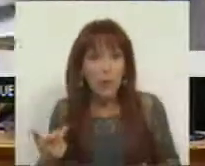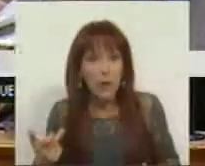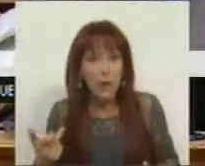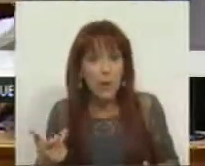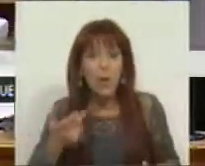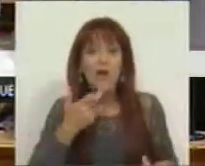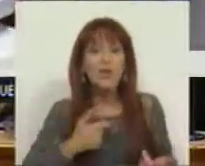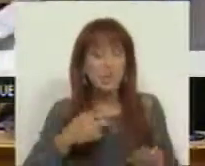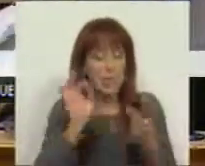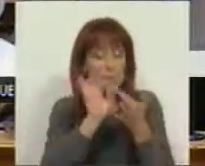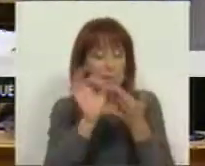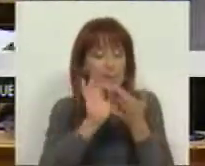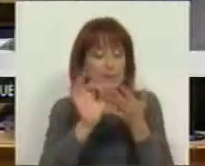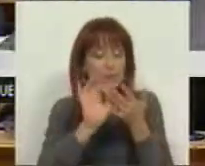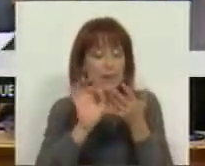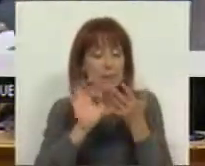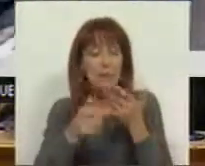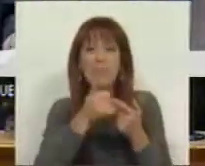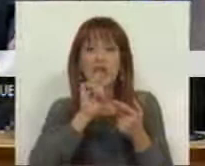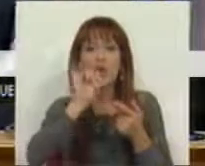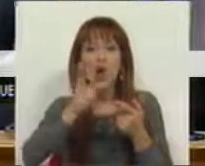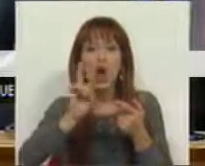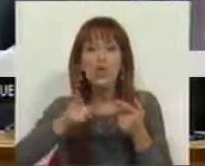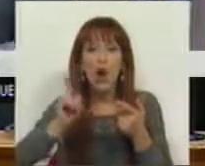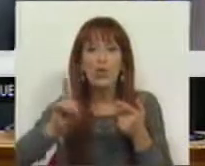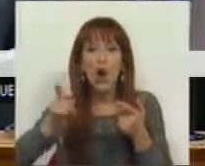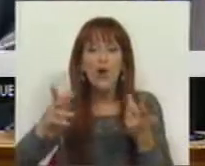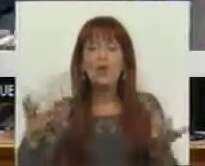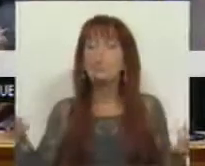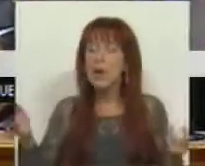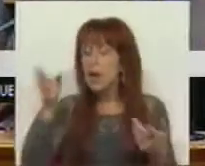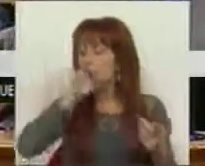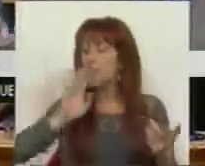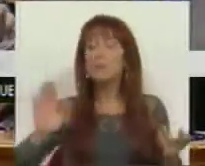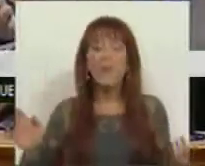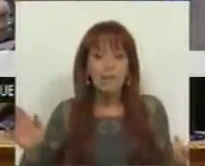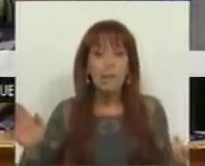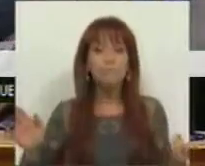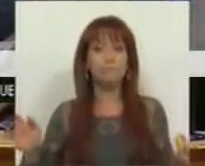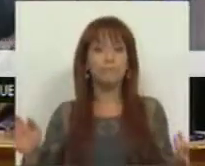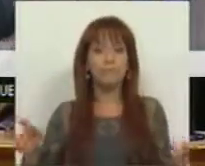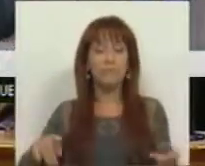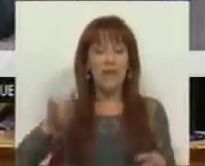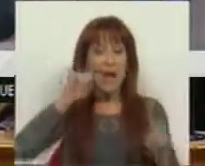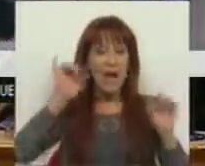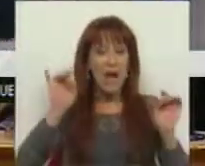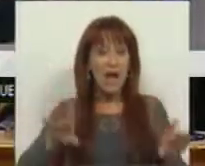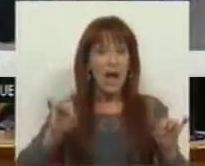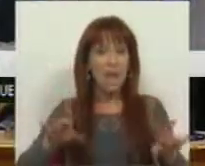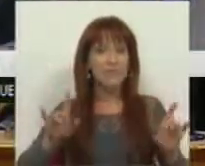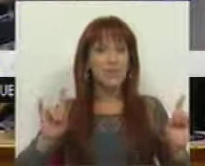respondeu detalhadamente com as medidas que estavam a ser implementadas. A prevenção